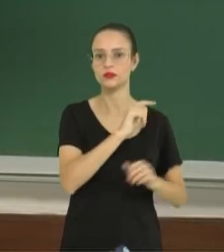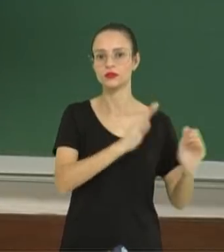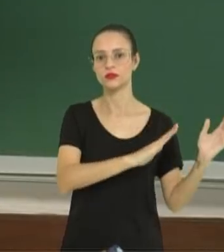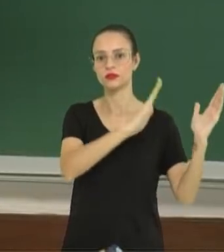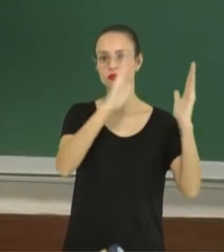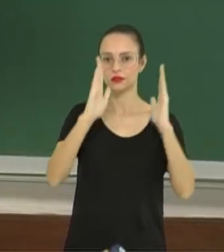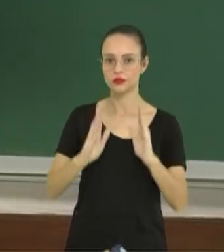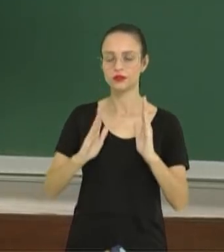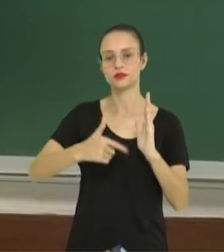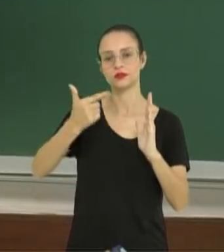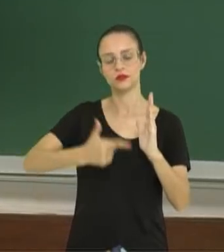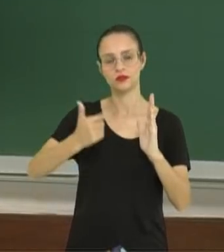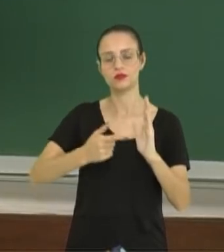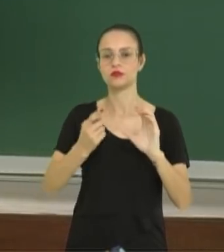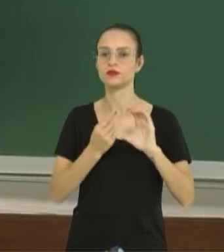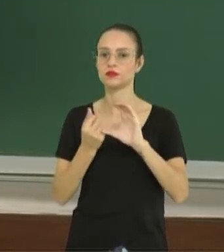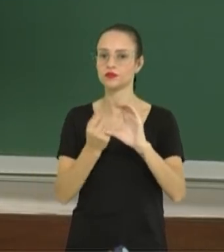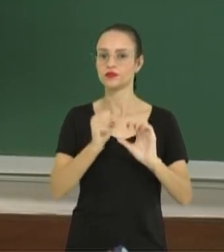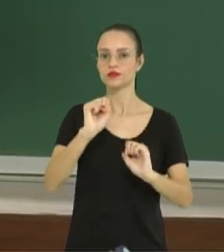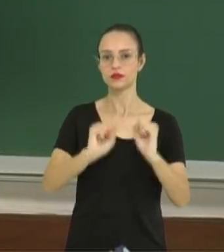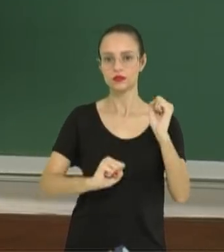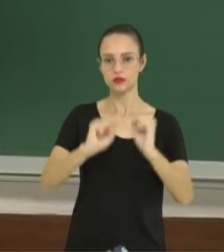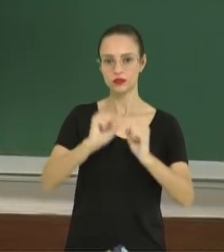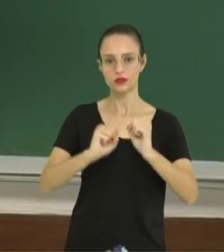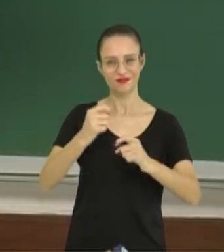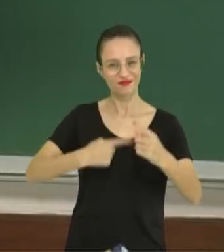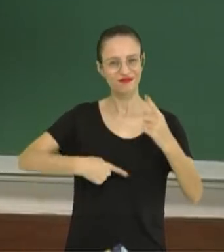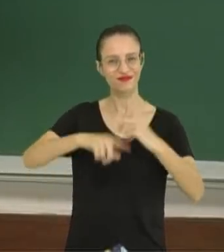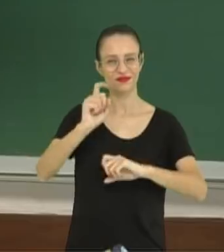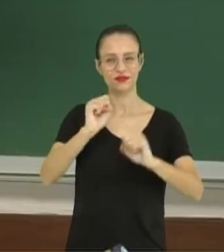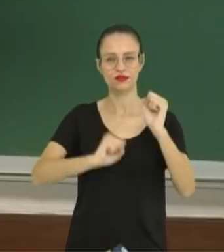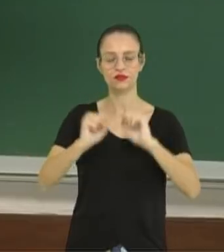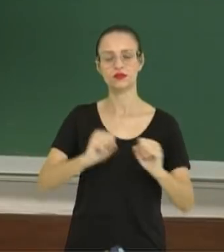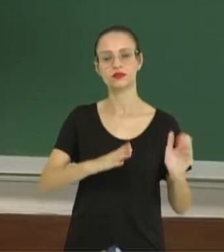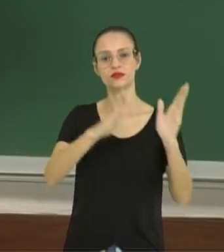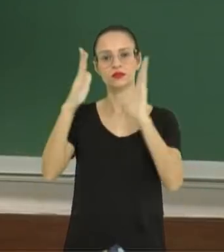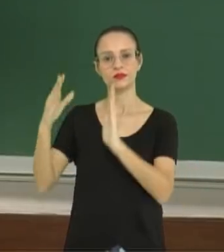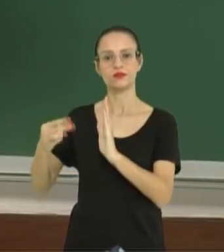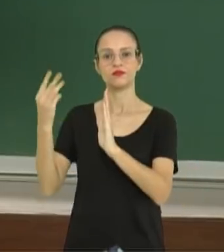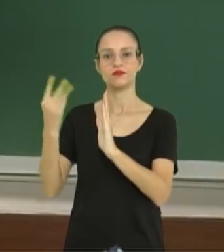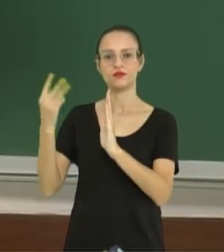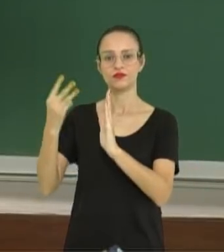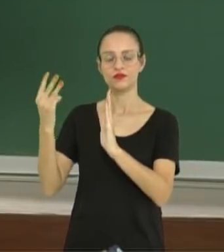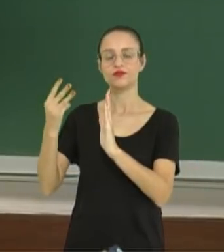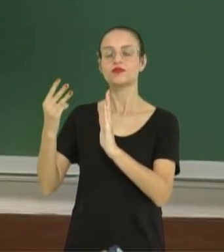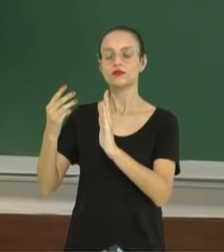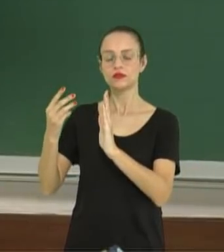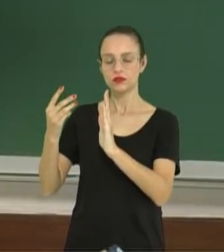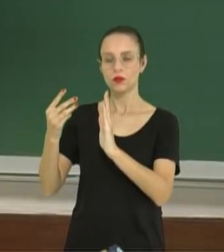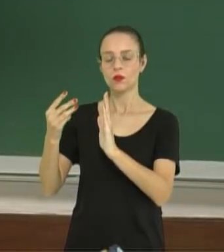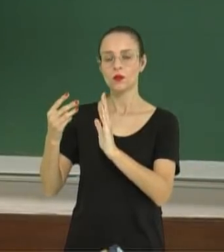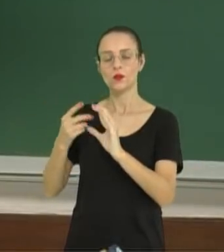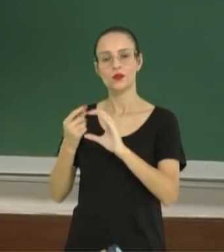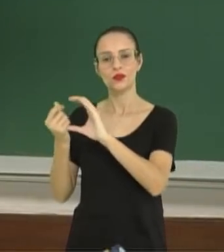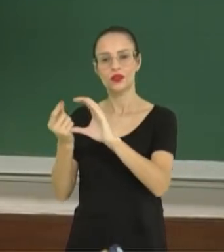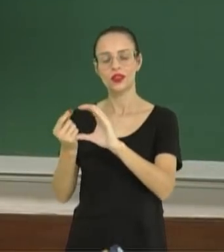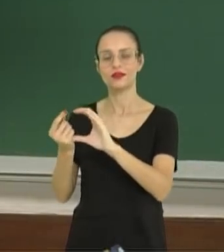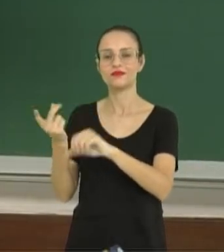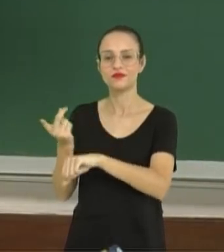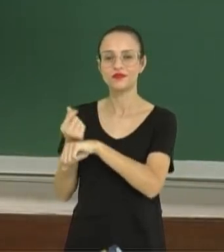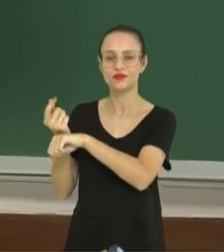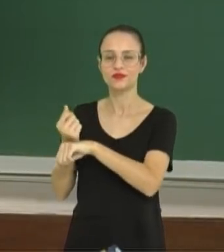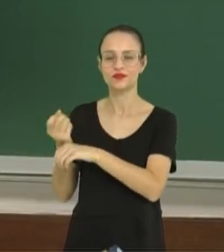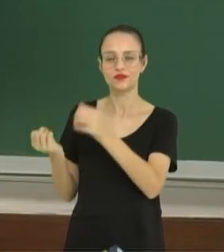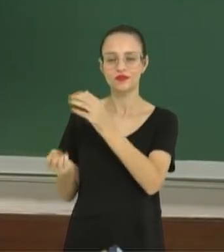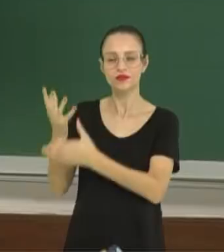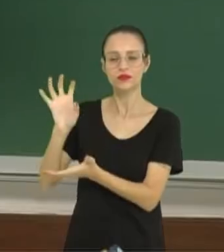estamos vendo, o capitalismo industrial, né, a partir da Revolução Industrial, e o capitalismo financeiro, que veio com a chegada dos bancos,